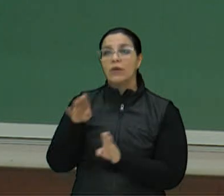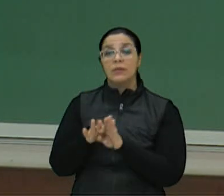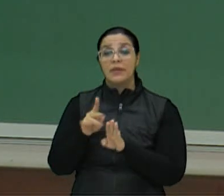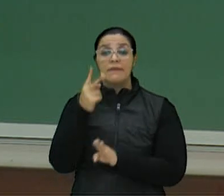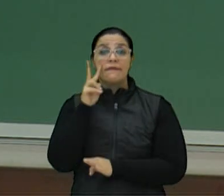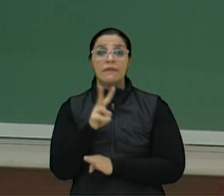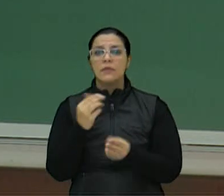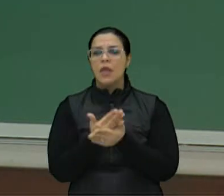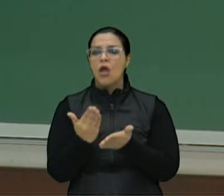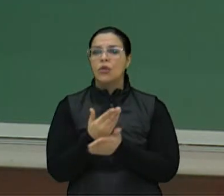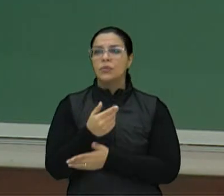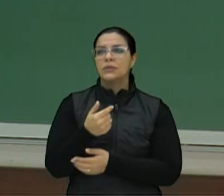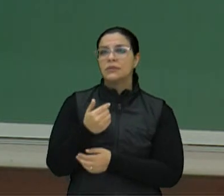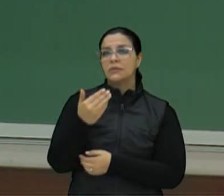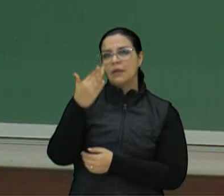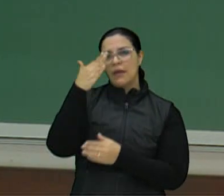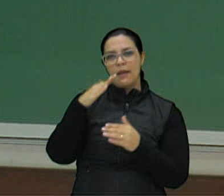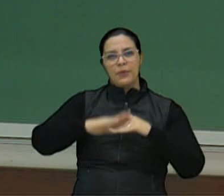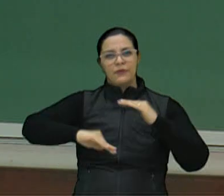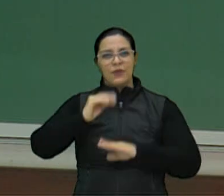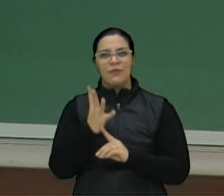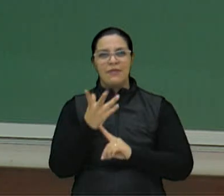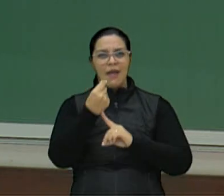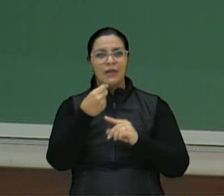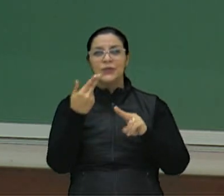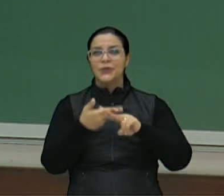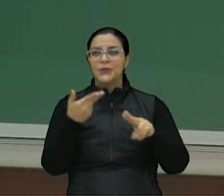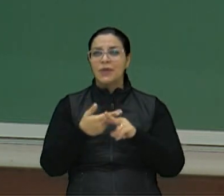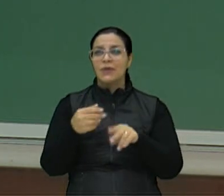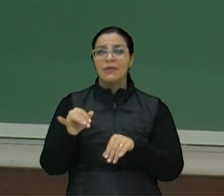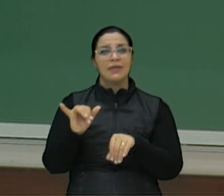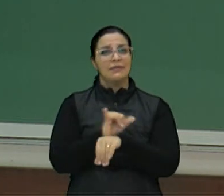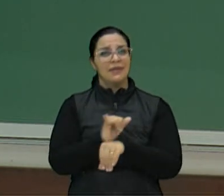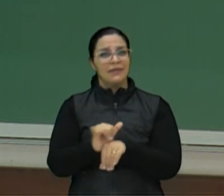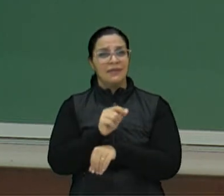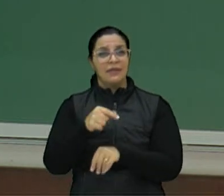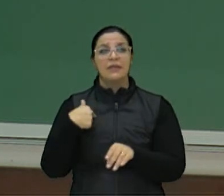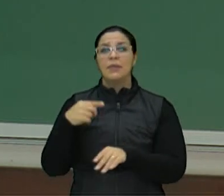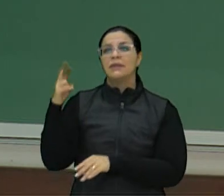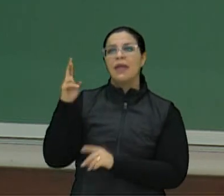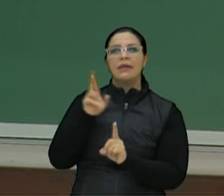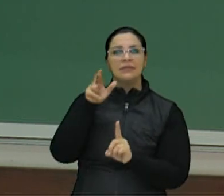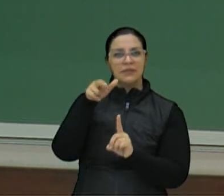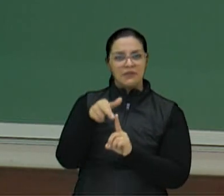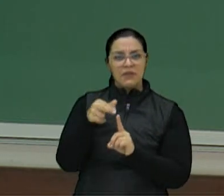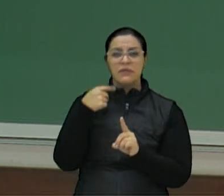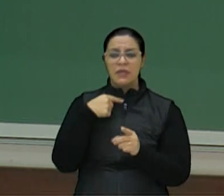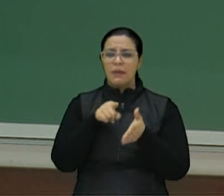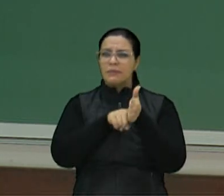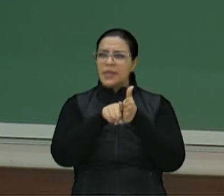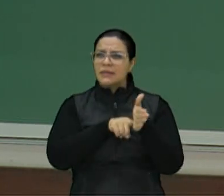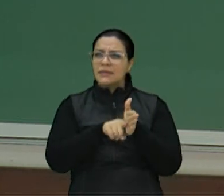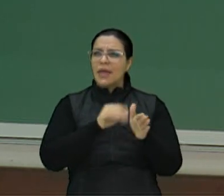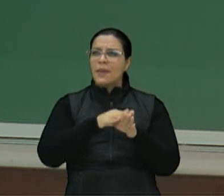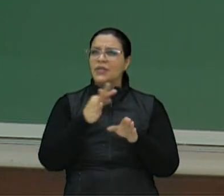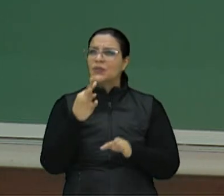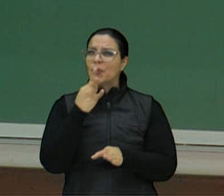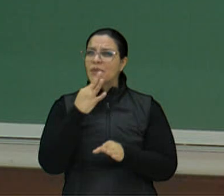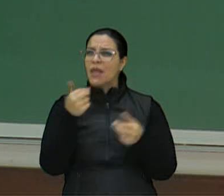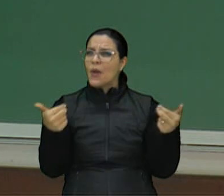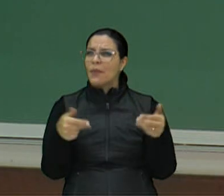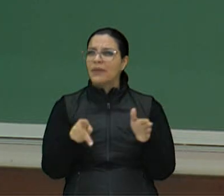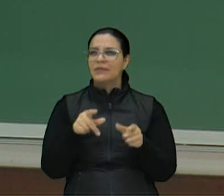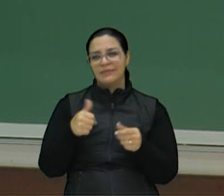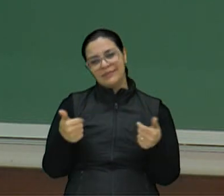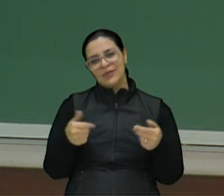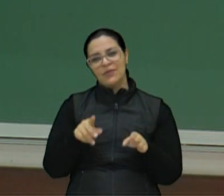artistas utilizaram a aquarela em suas obras. Na sequência vocês encontram as referências, caso queiram conhecer um pouco